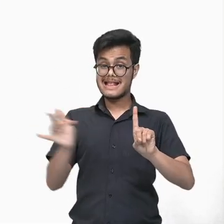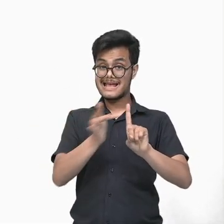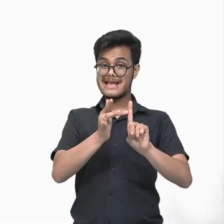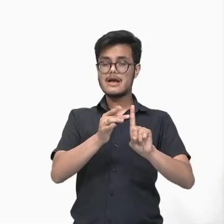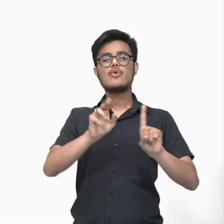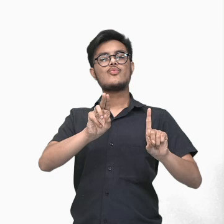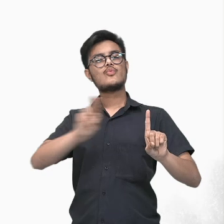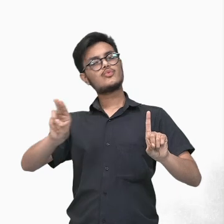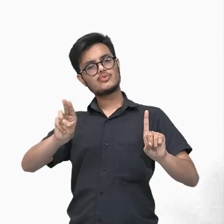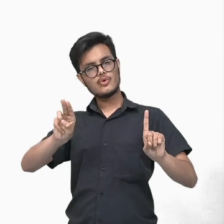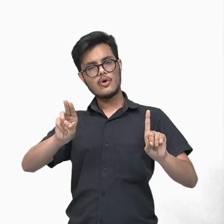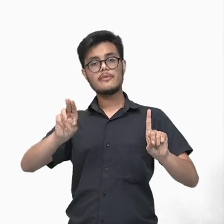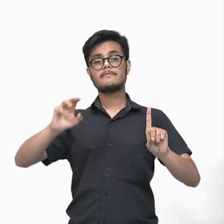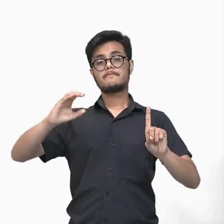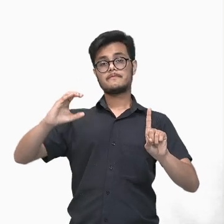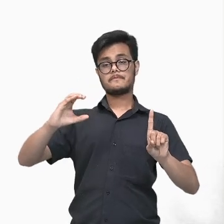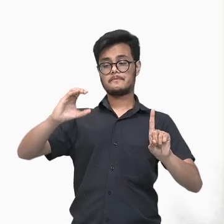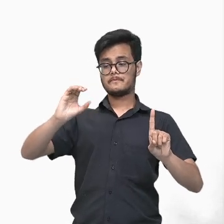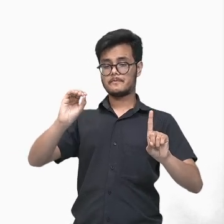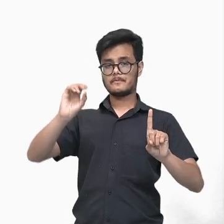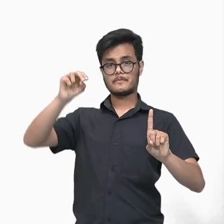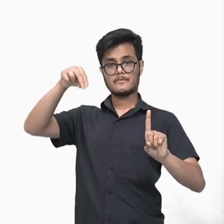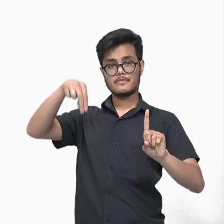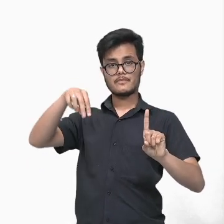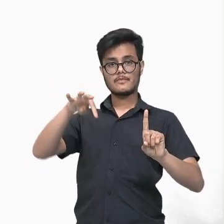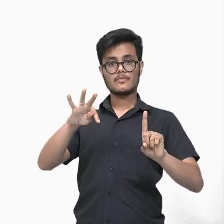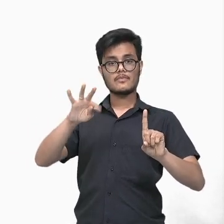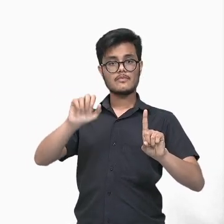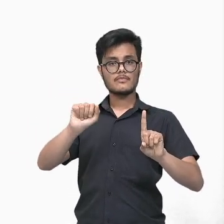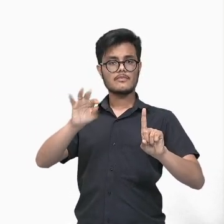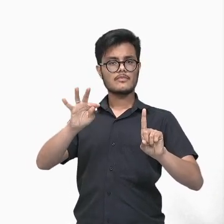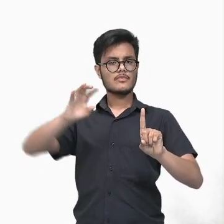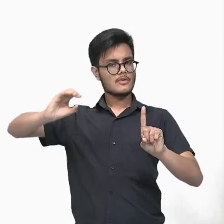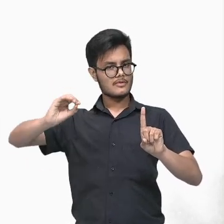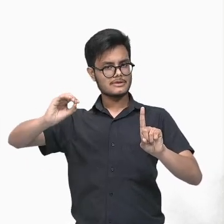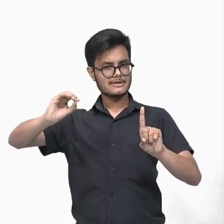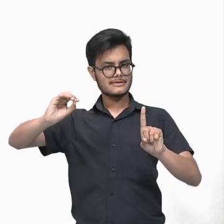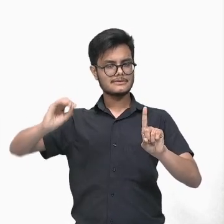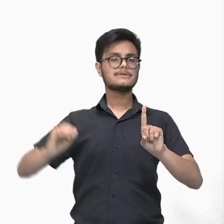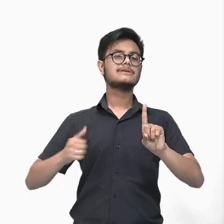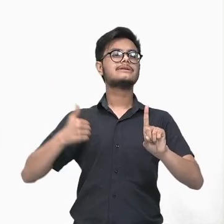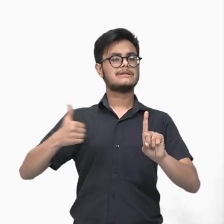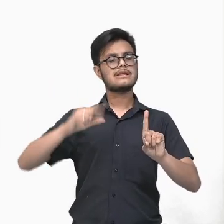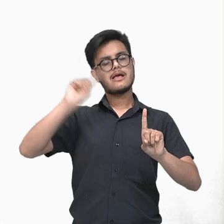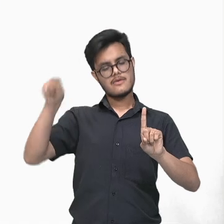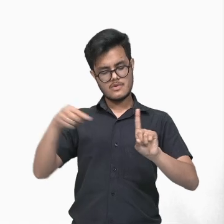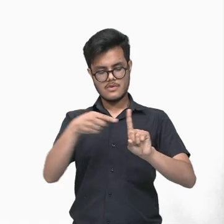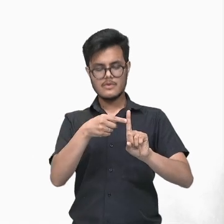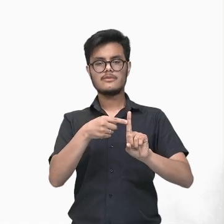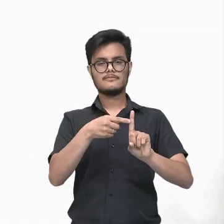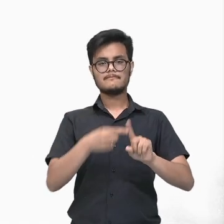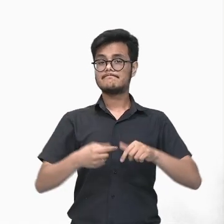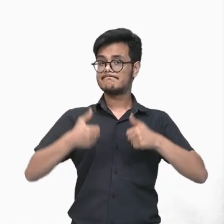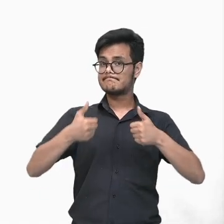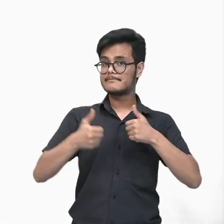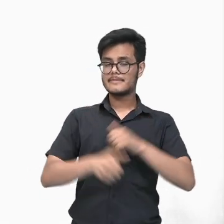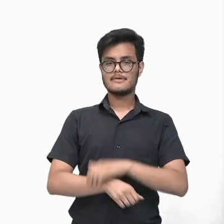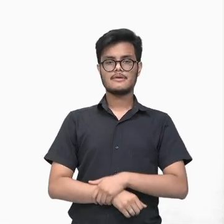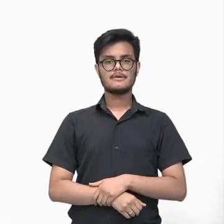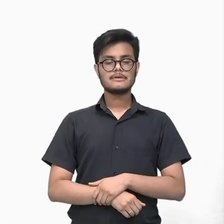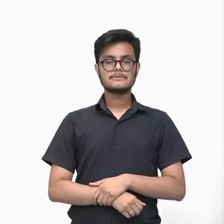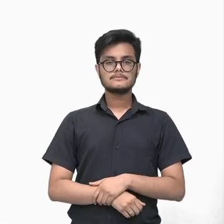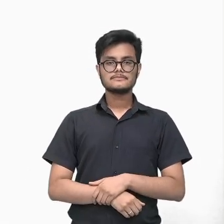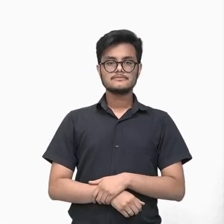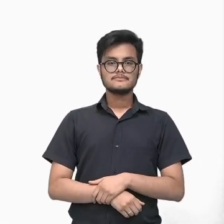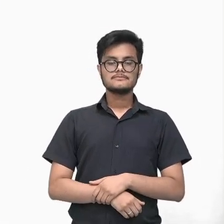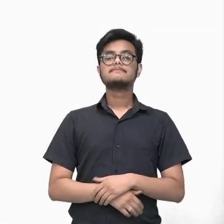corpos condutores e pelo menos um eletrizado, eu tenho aí a eletrização por contato. Os